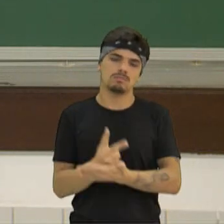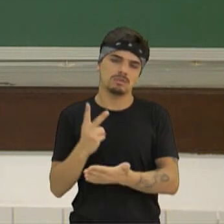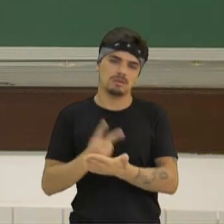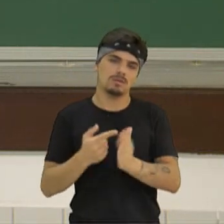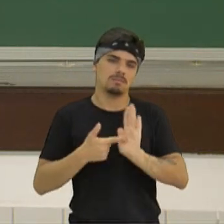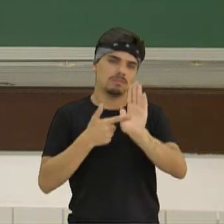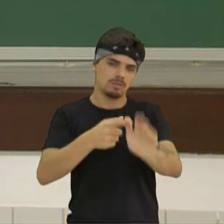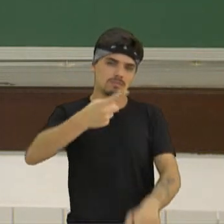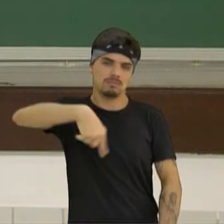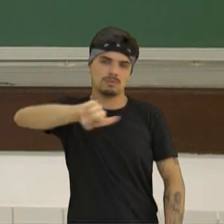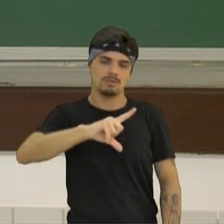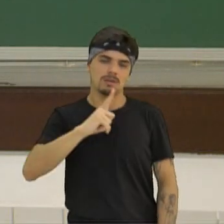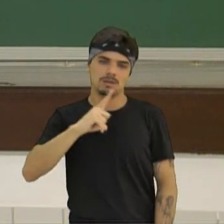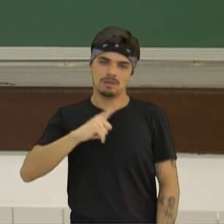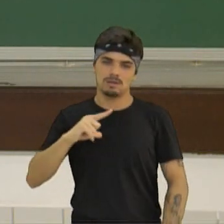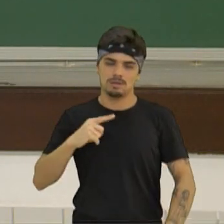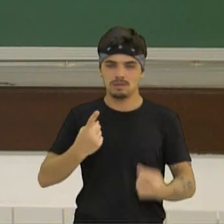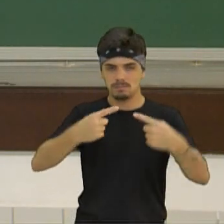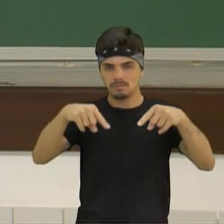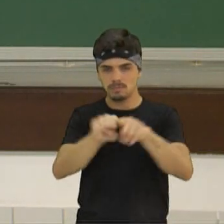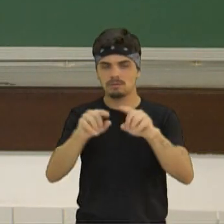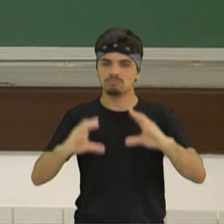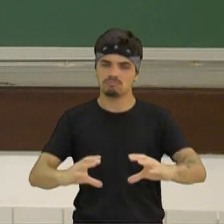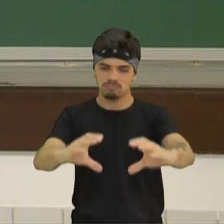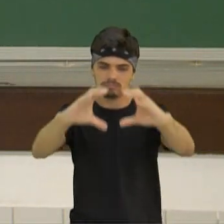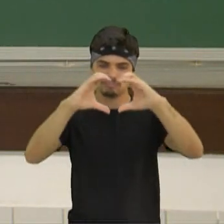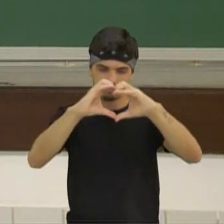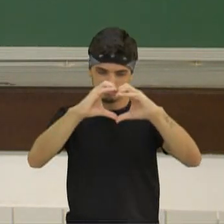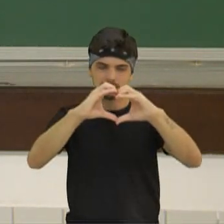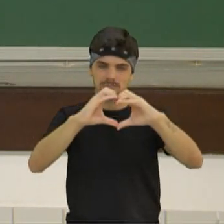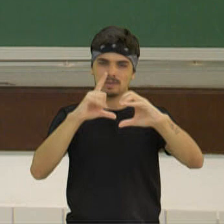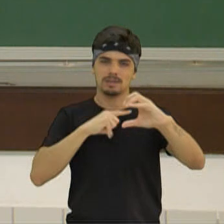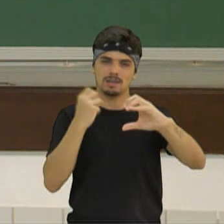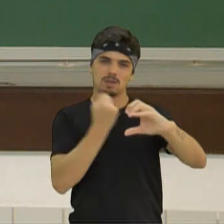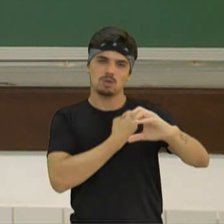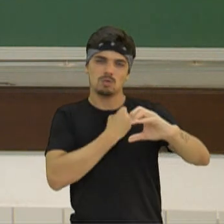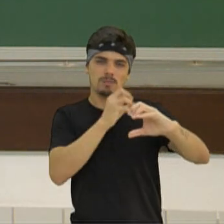para vocês, né, como eu repito ali o meu coraçãozinho dos